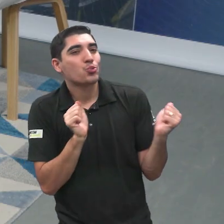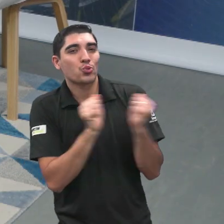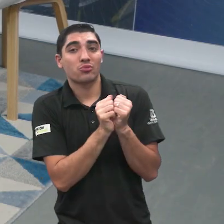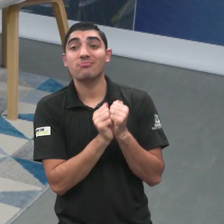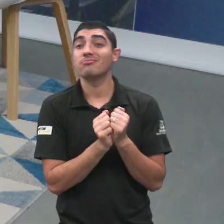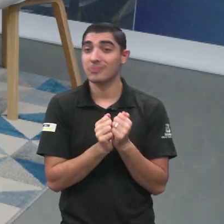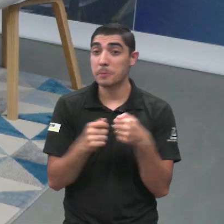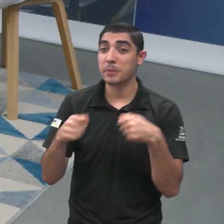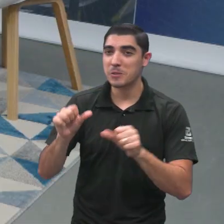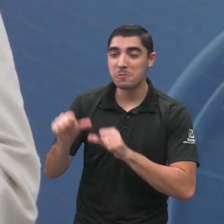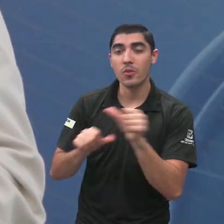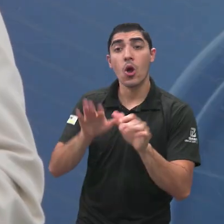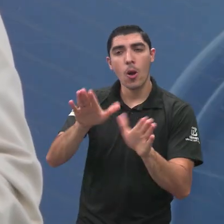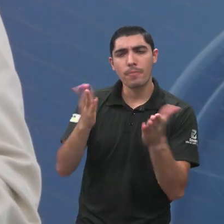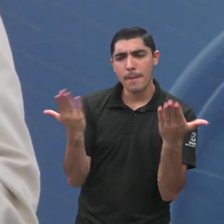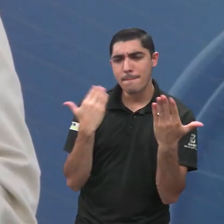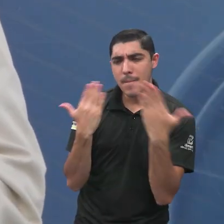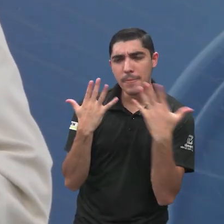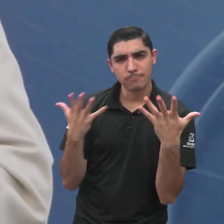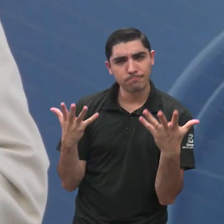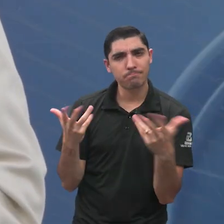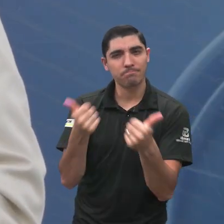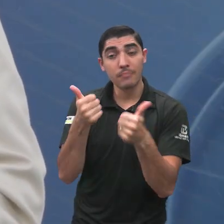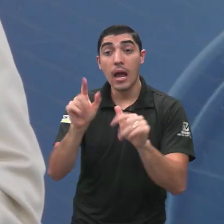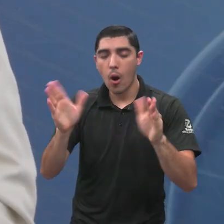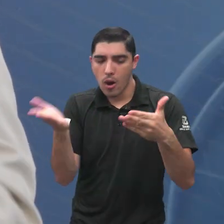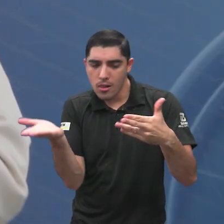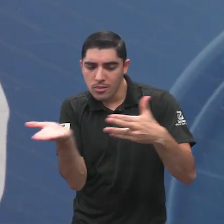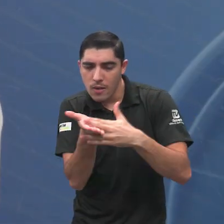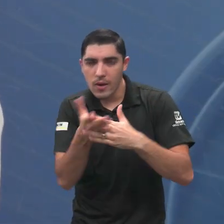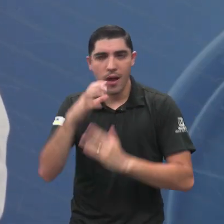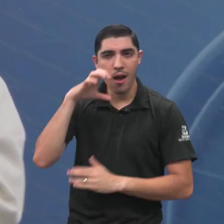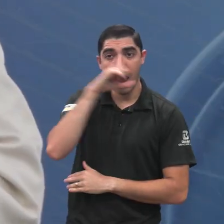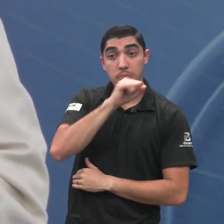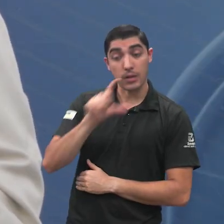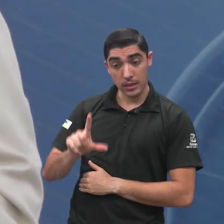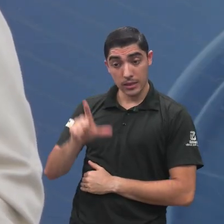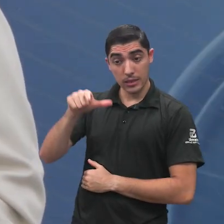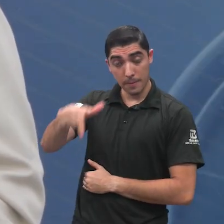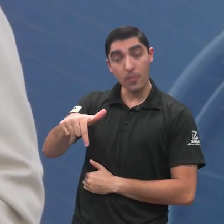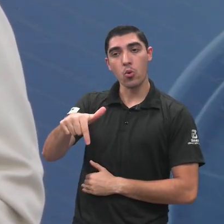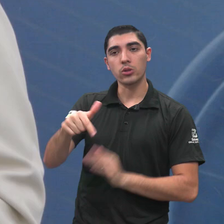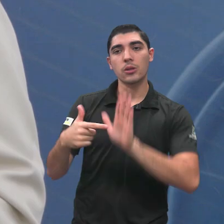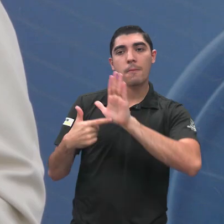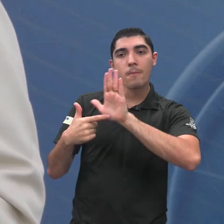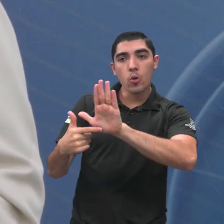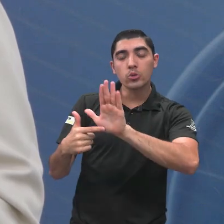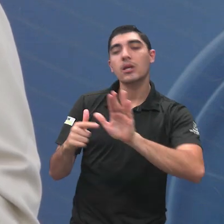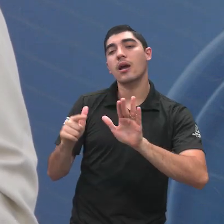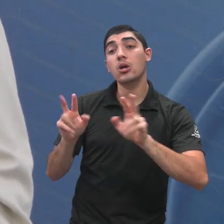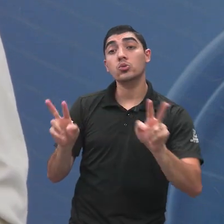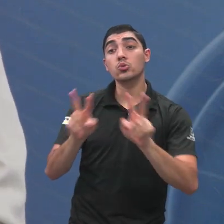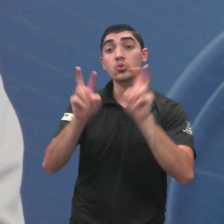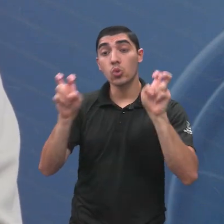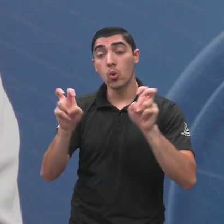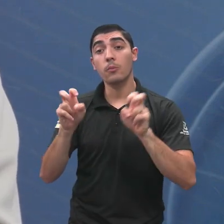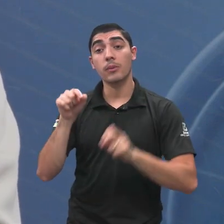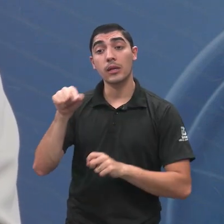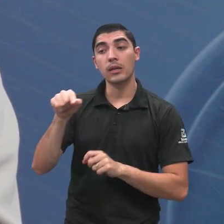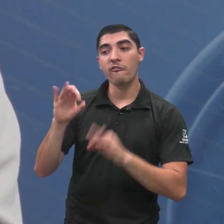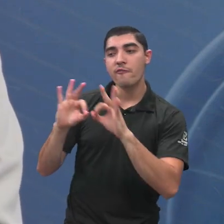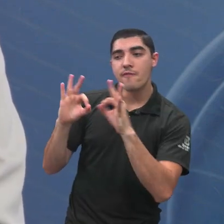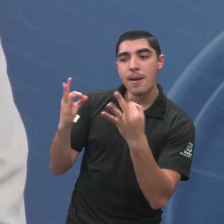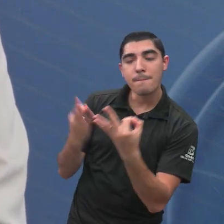Sim. só, o papo está ótimo aqui, vamos fazer uma pausa rápida e na volta a gente vai falar das novas configurações